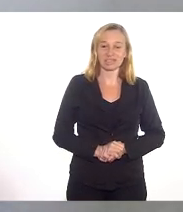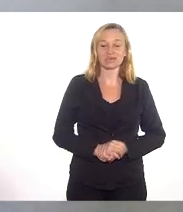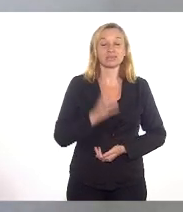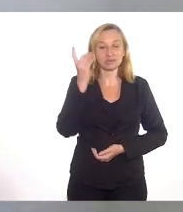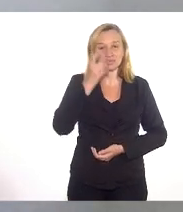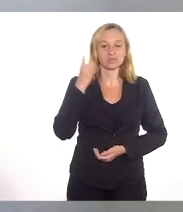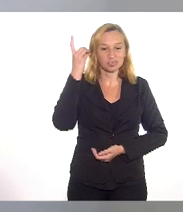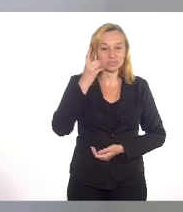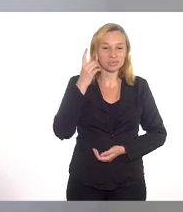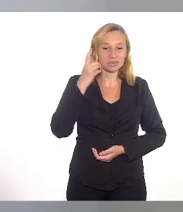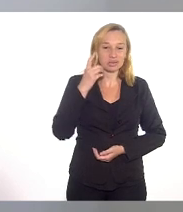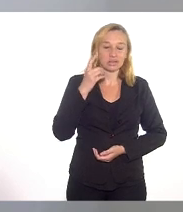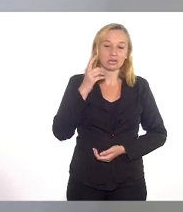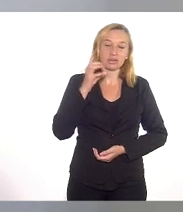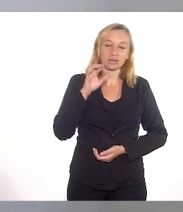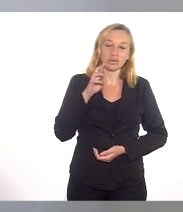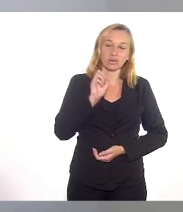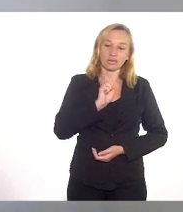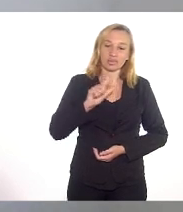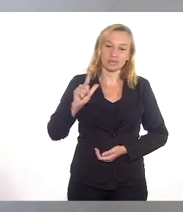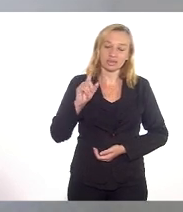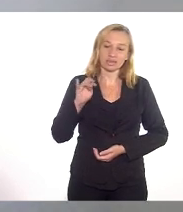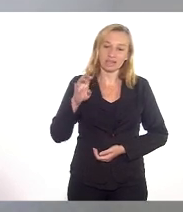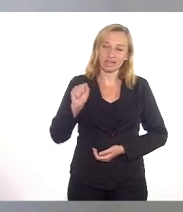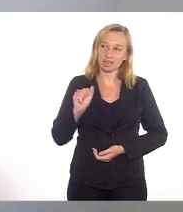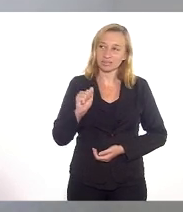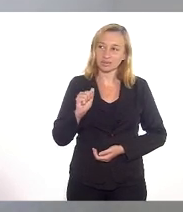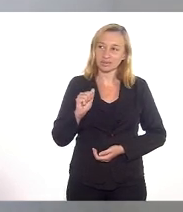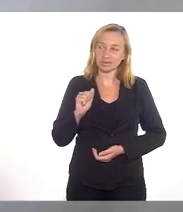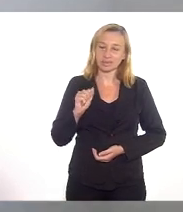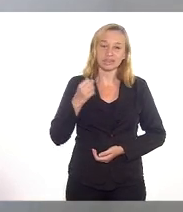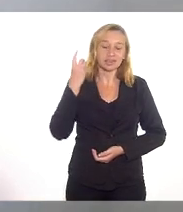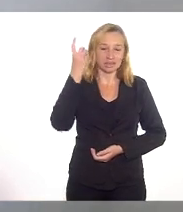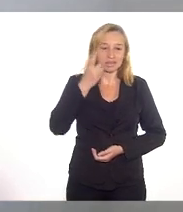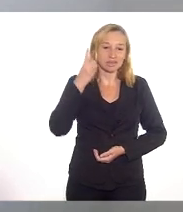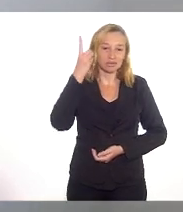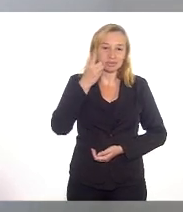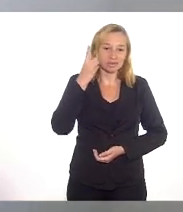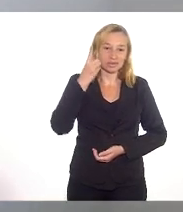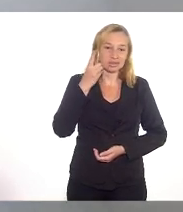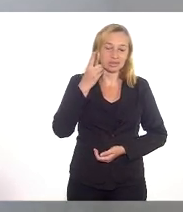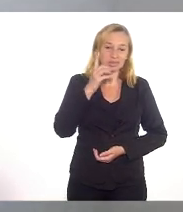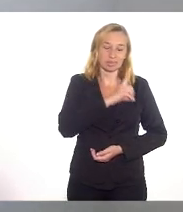Deputado Coronel Salema. Deputado Delegado Carlos Augusto.